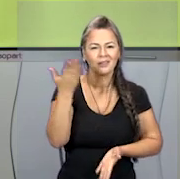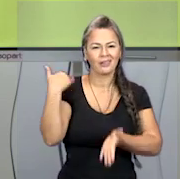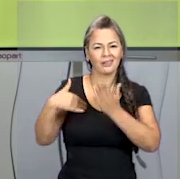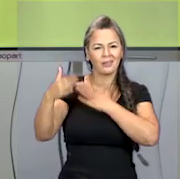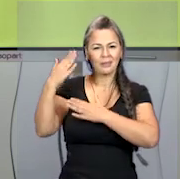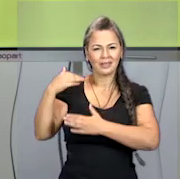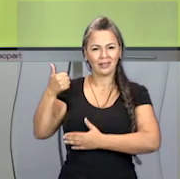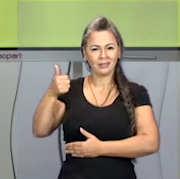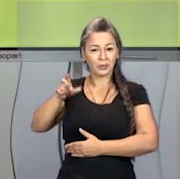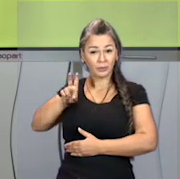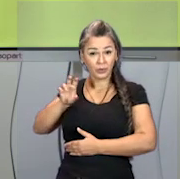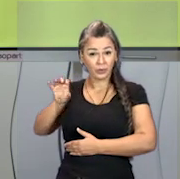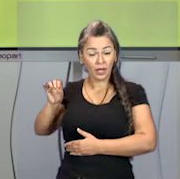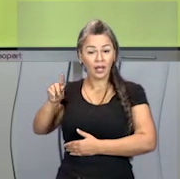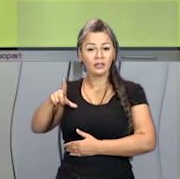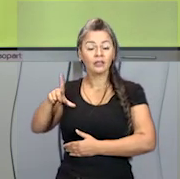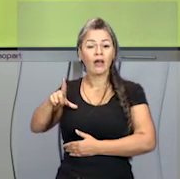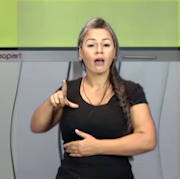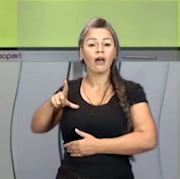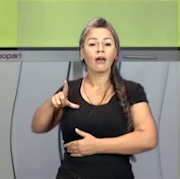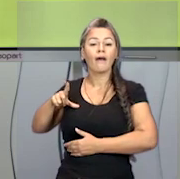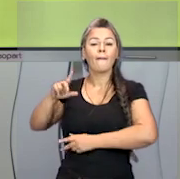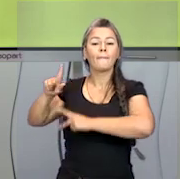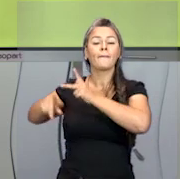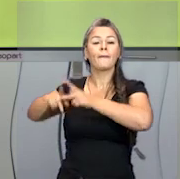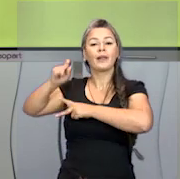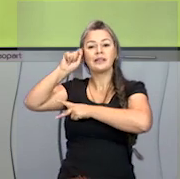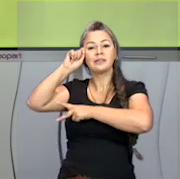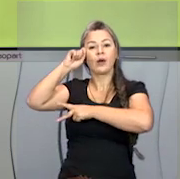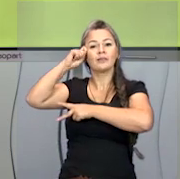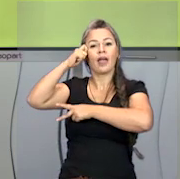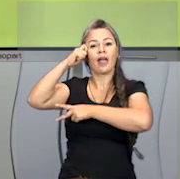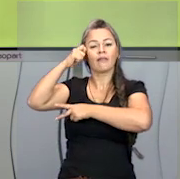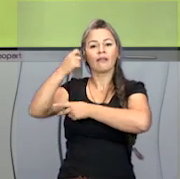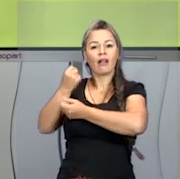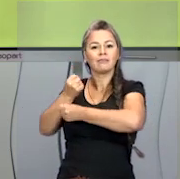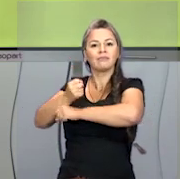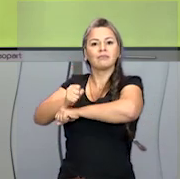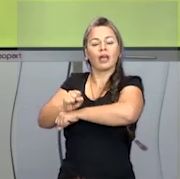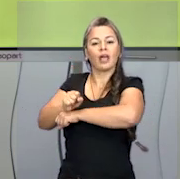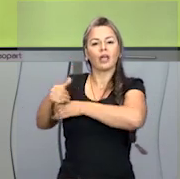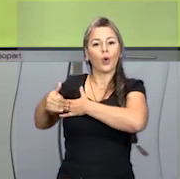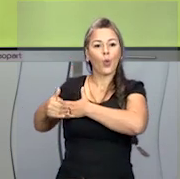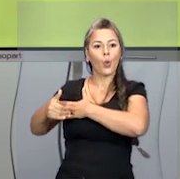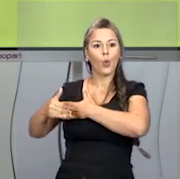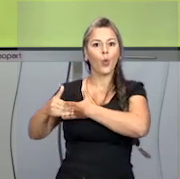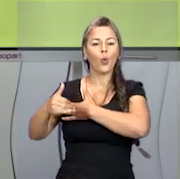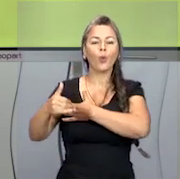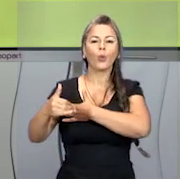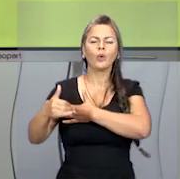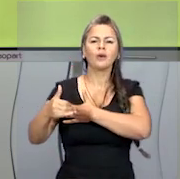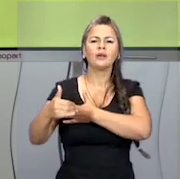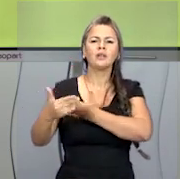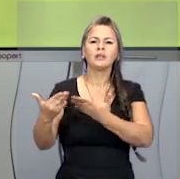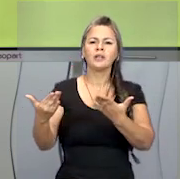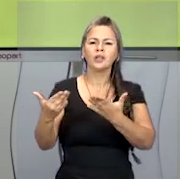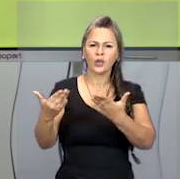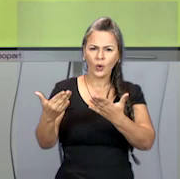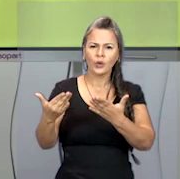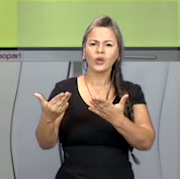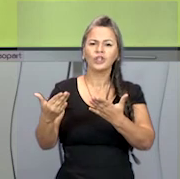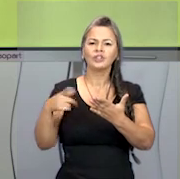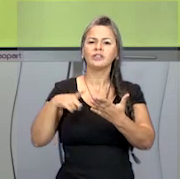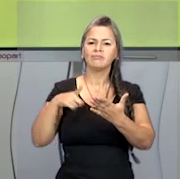liberdade, privou a população negra de acessar vários espaços, que nós já falamos e é necessário repetir, que é o